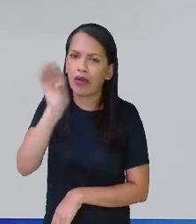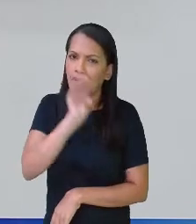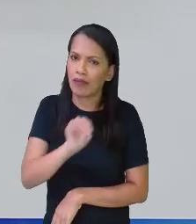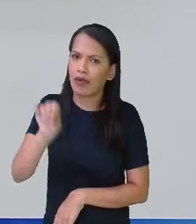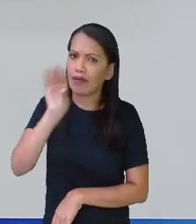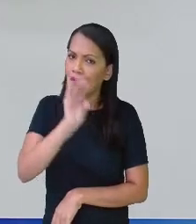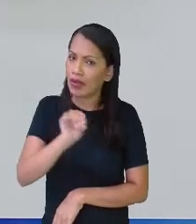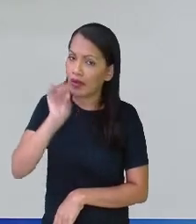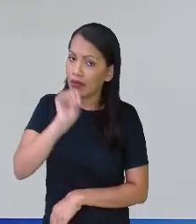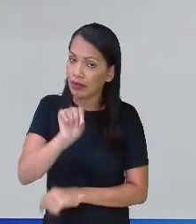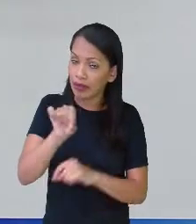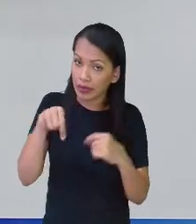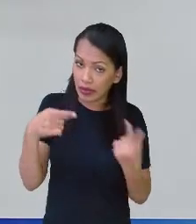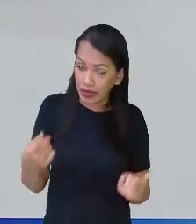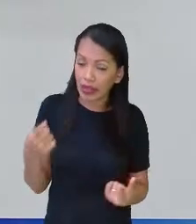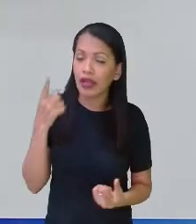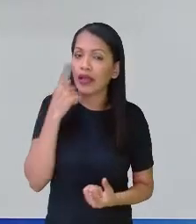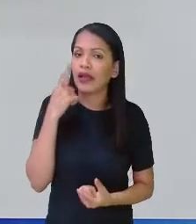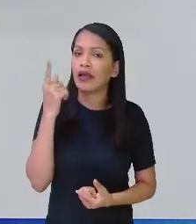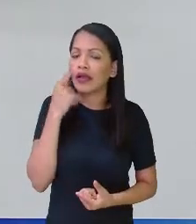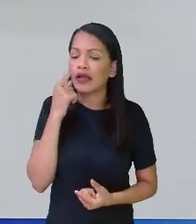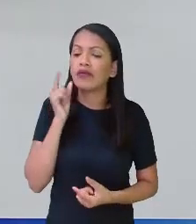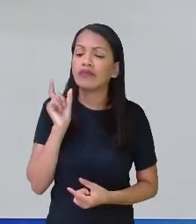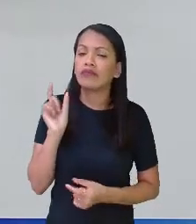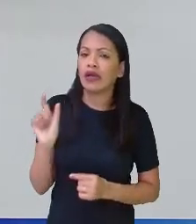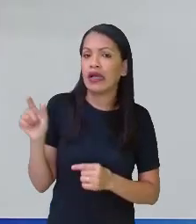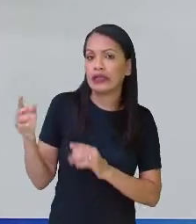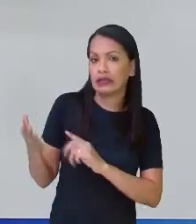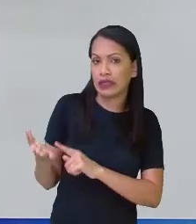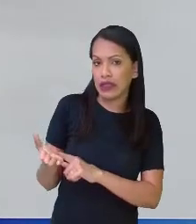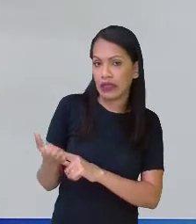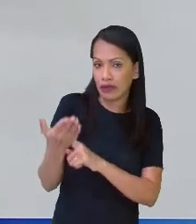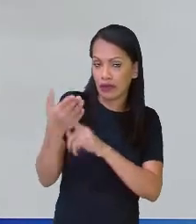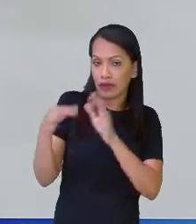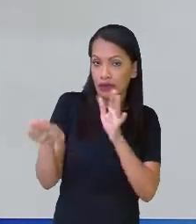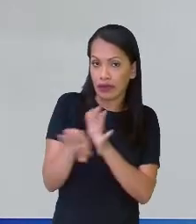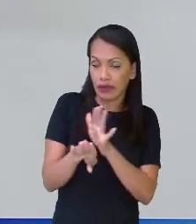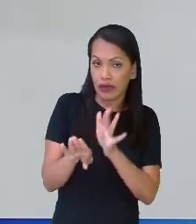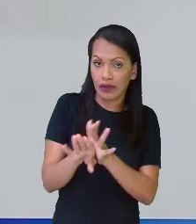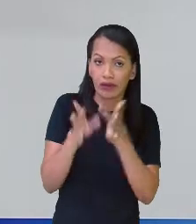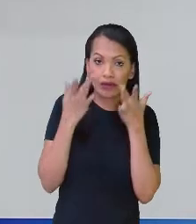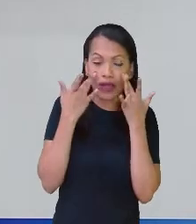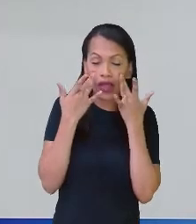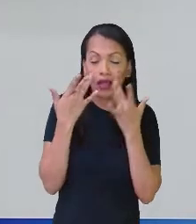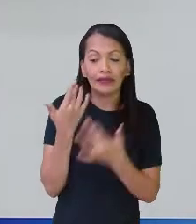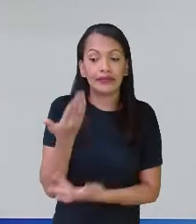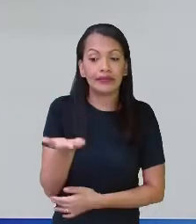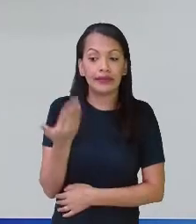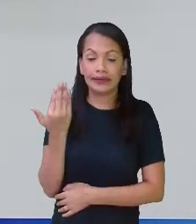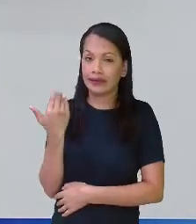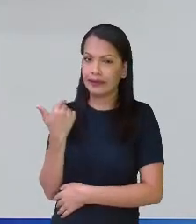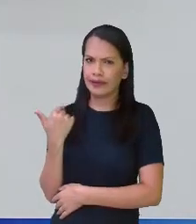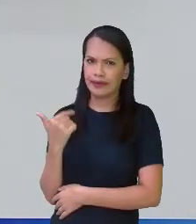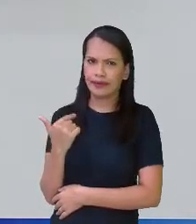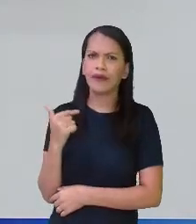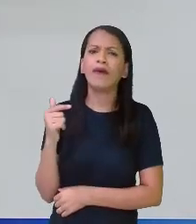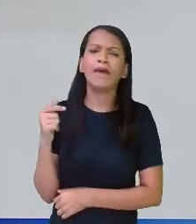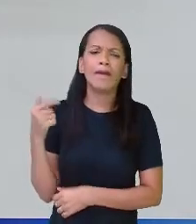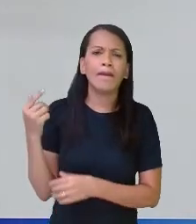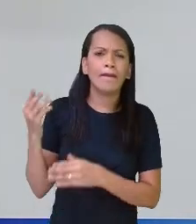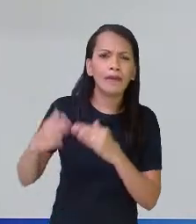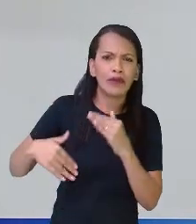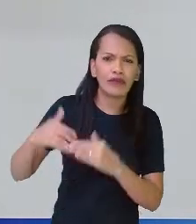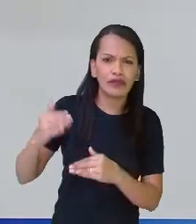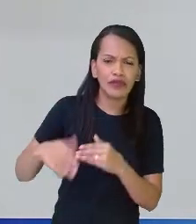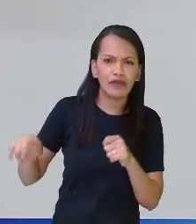à manipulação e a registro dos sons, porque a tecnologia também chegou no teatro. Antigamente eles tinham esse profissional que ele fazia lá o